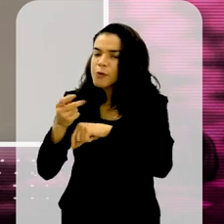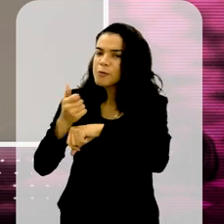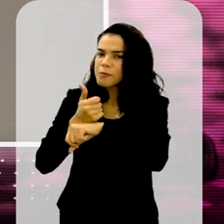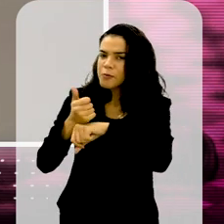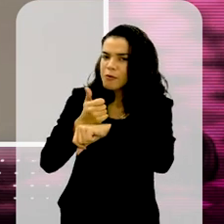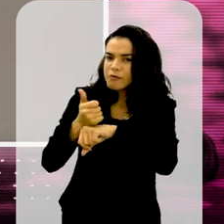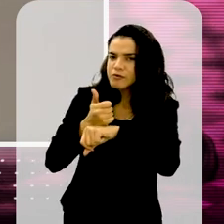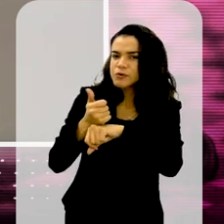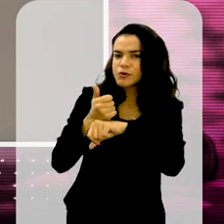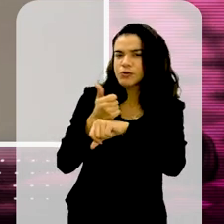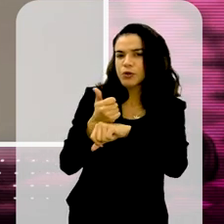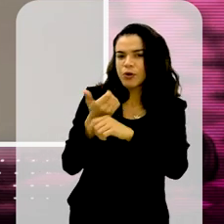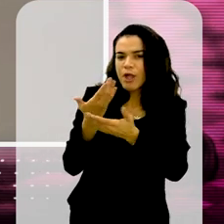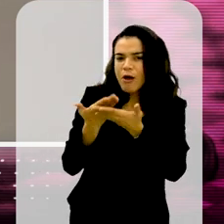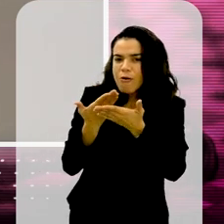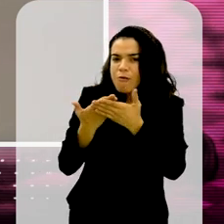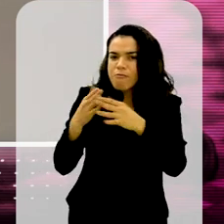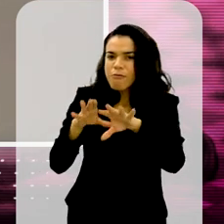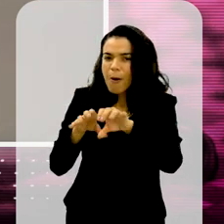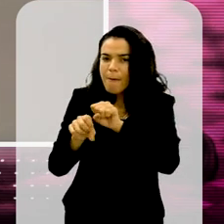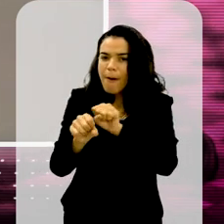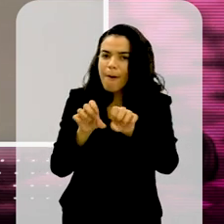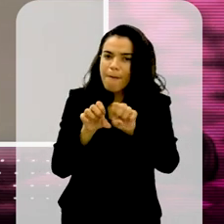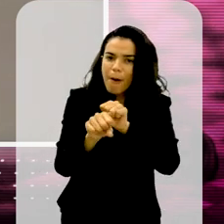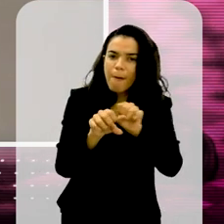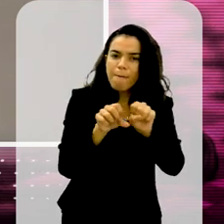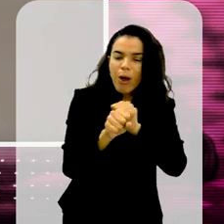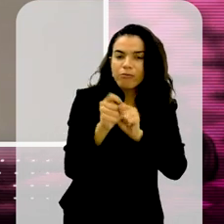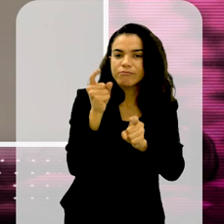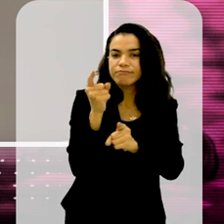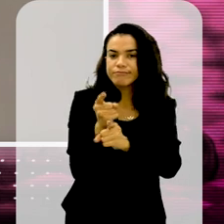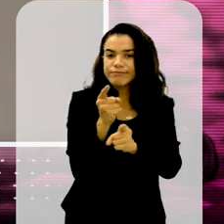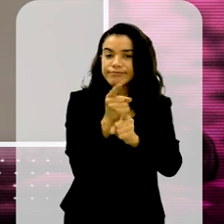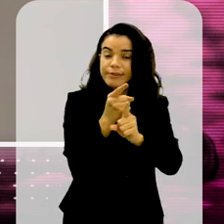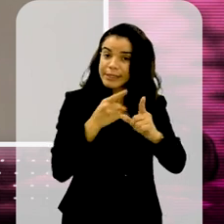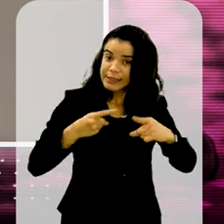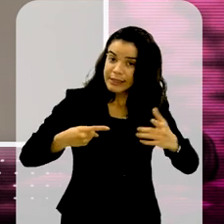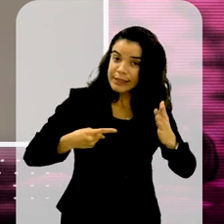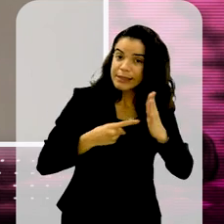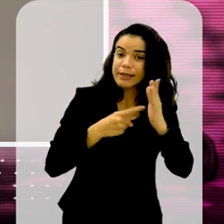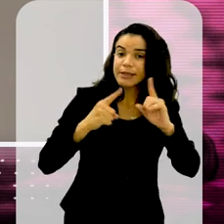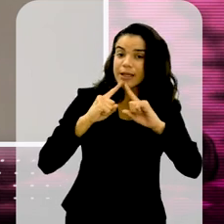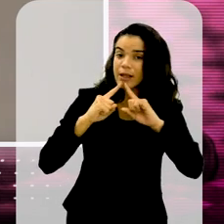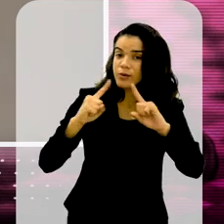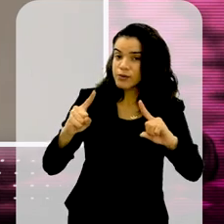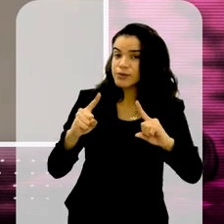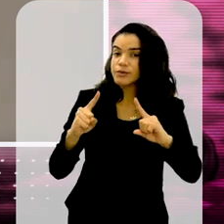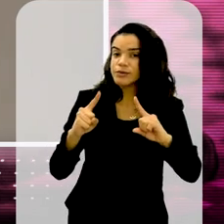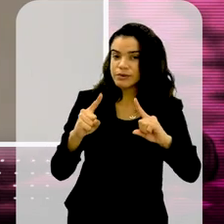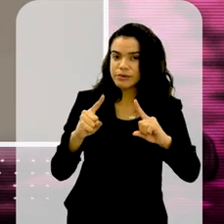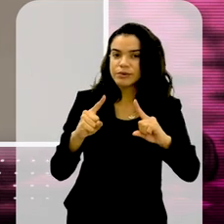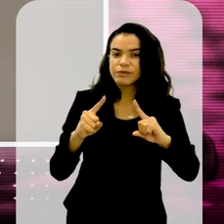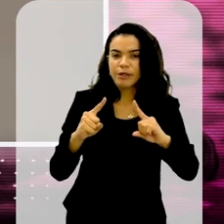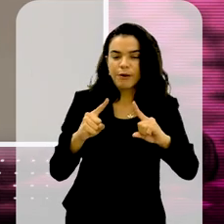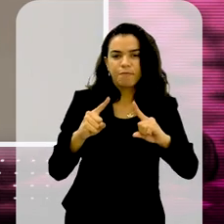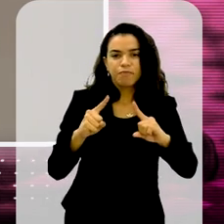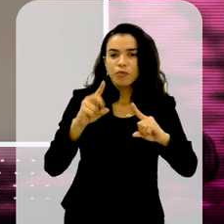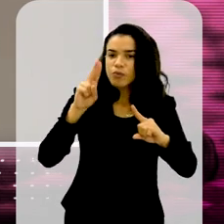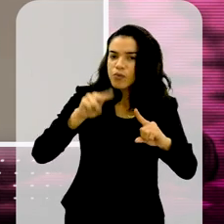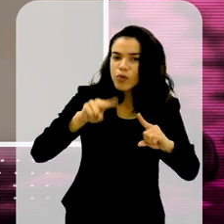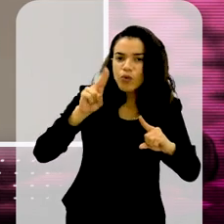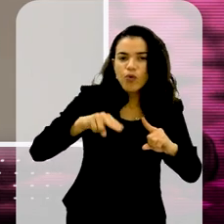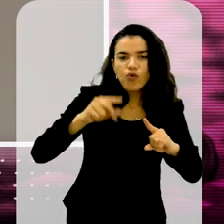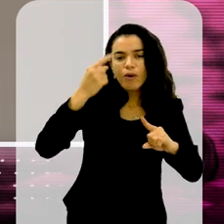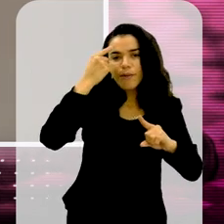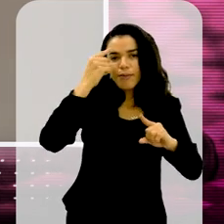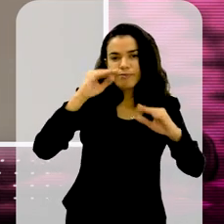Procure profissionais especializados, procure atrás, né? Identificar, denunciar isso, não minimize a condição